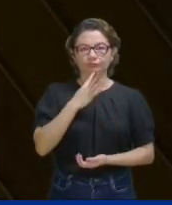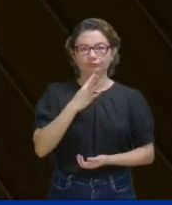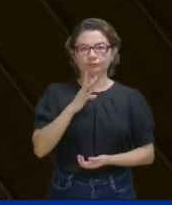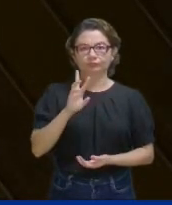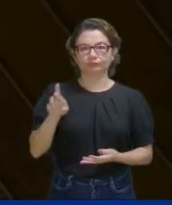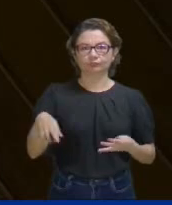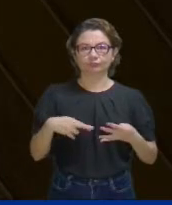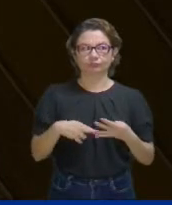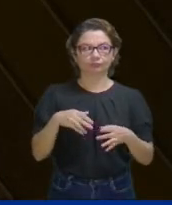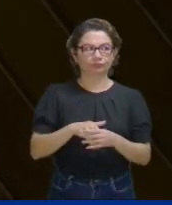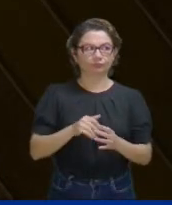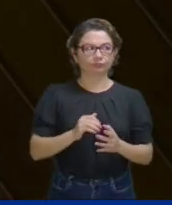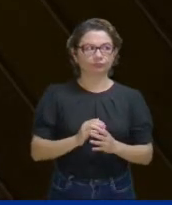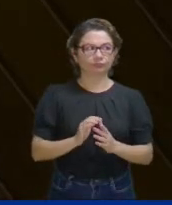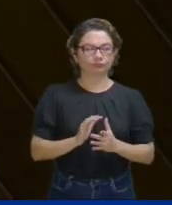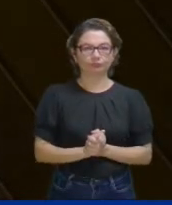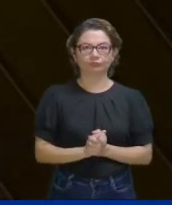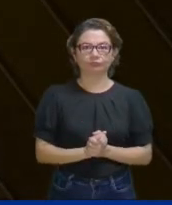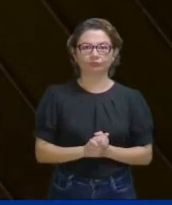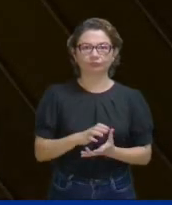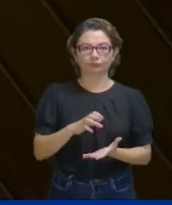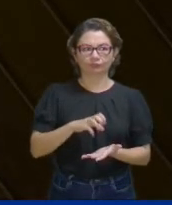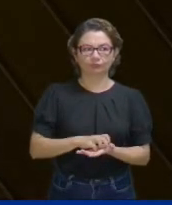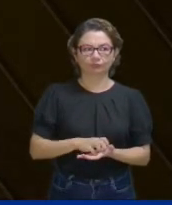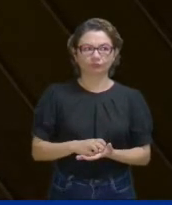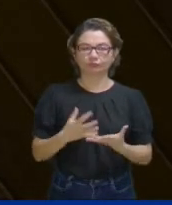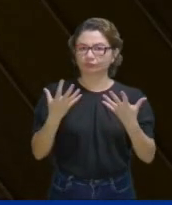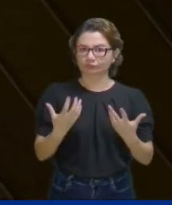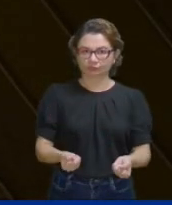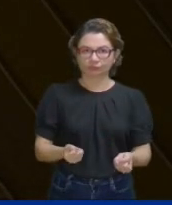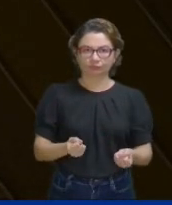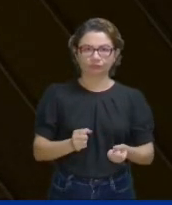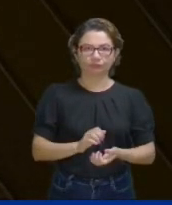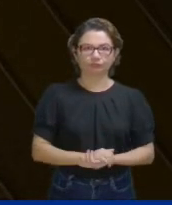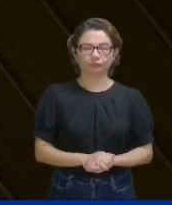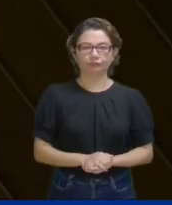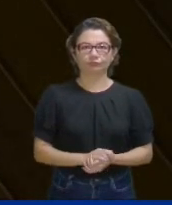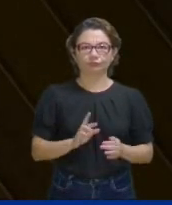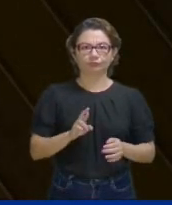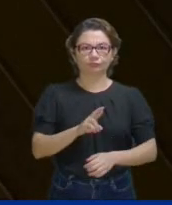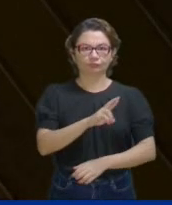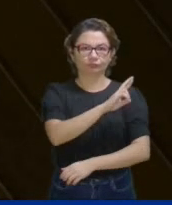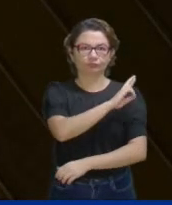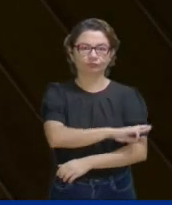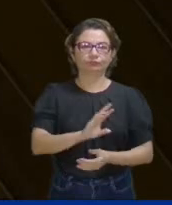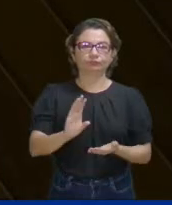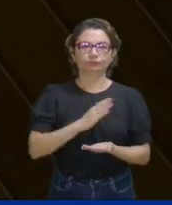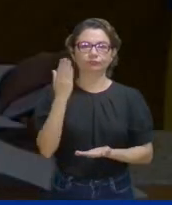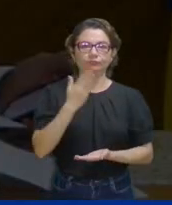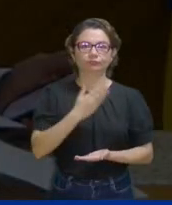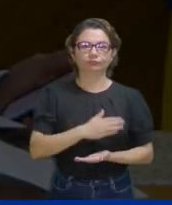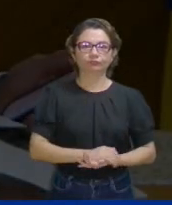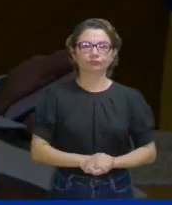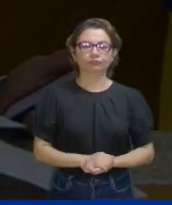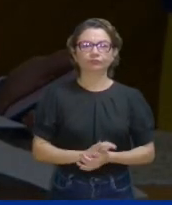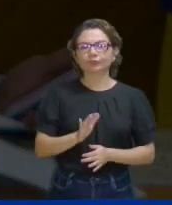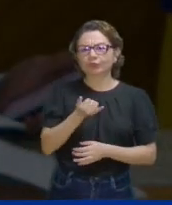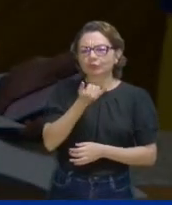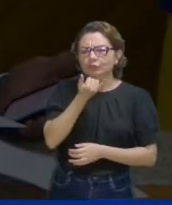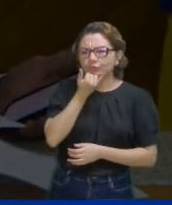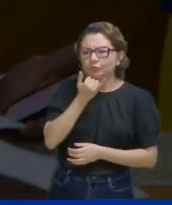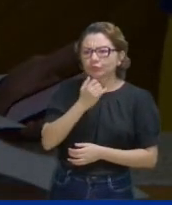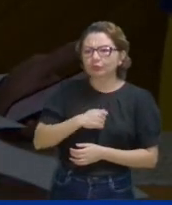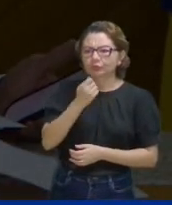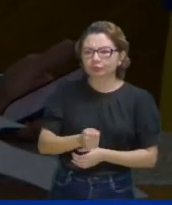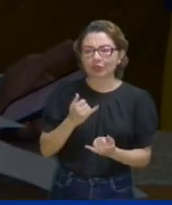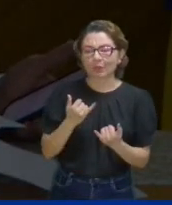do recurso eleitoral e, no mérito, negou-lhe provimento para manter a desaprovação das contas. Juiz Anselmo Gonçalves, Ora, desculpa,